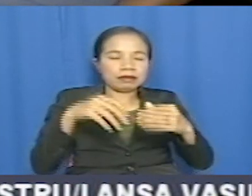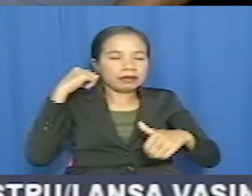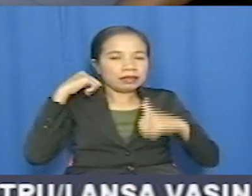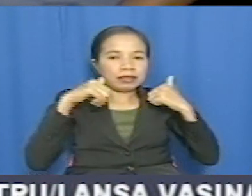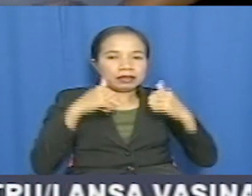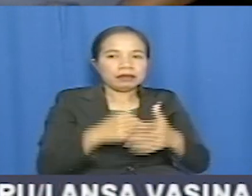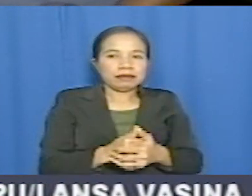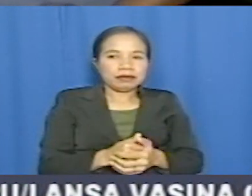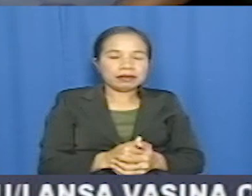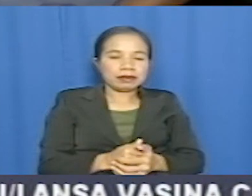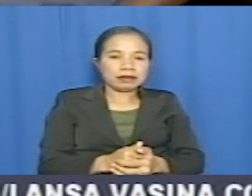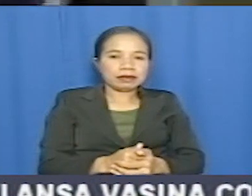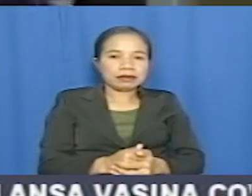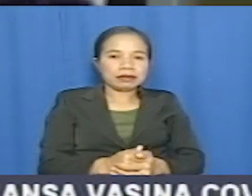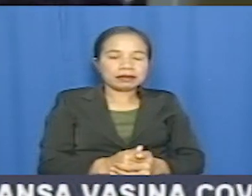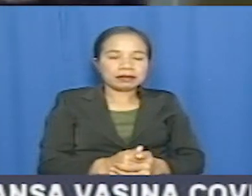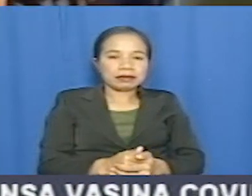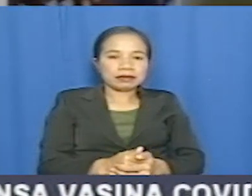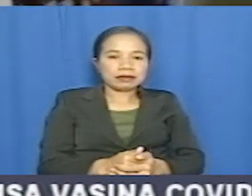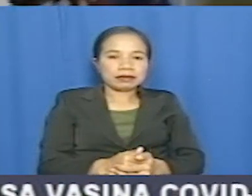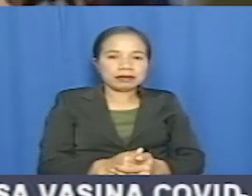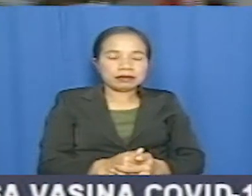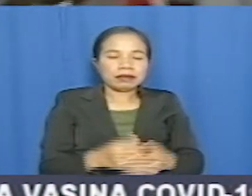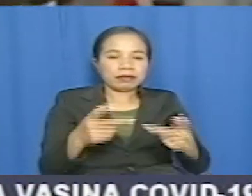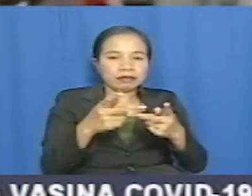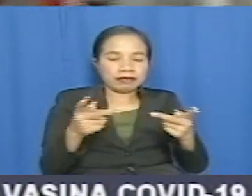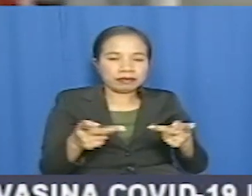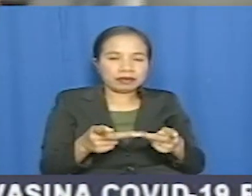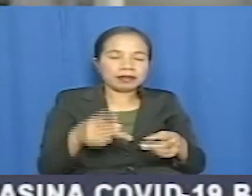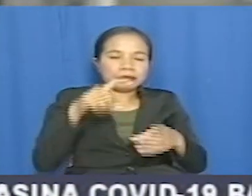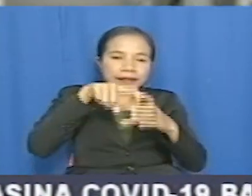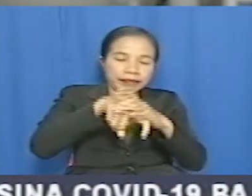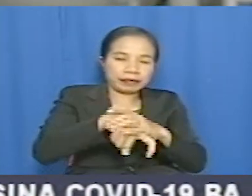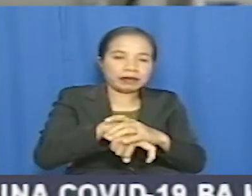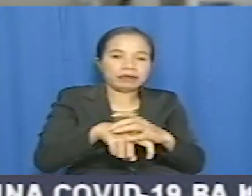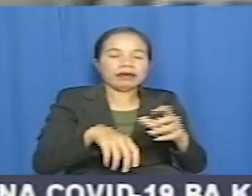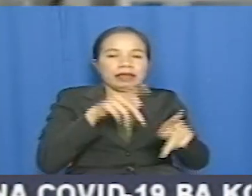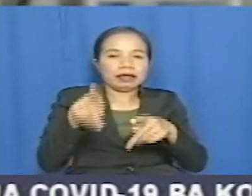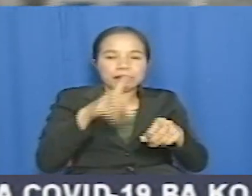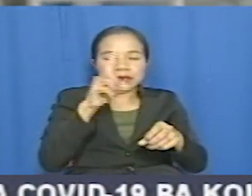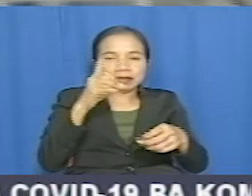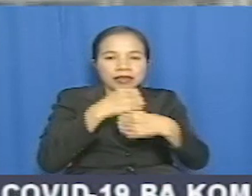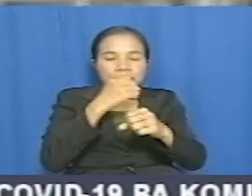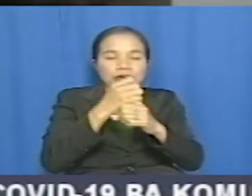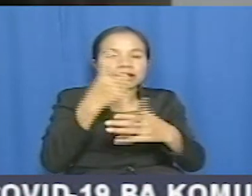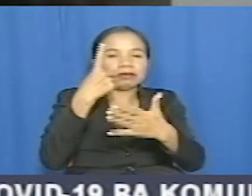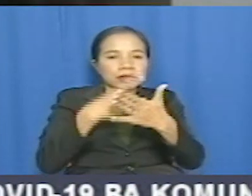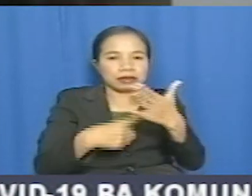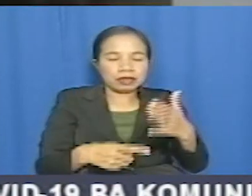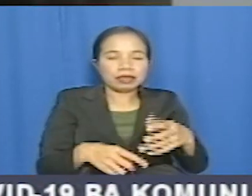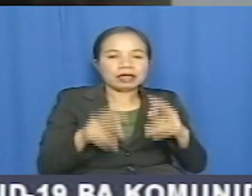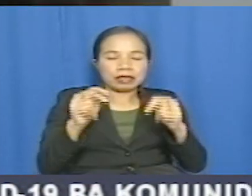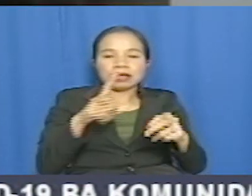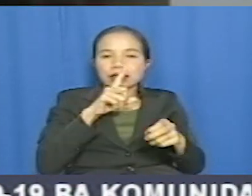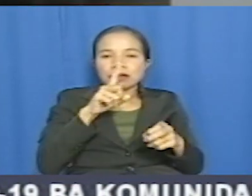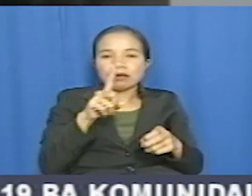kalala oktomak ne bema kaya well site ne iha fatin perfurasaun ne. Ne tenki completo, integrado, ema ida atu halo saida ne tenki klaru